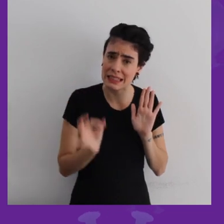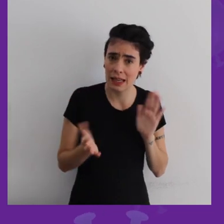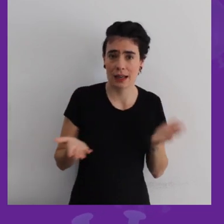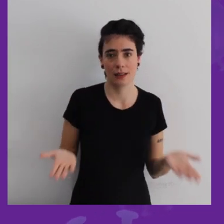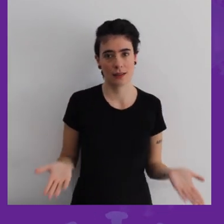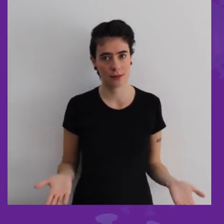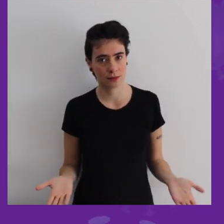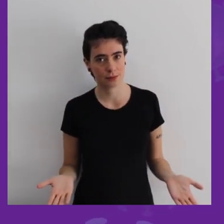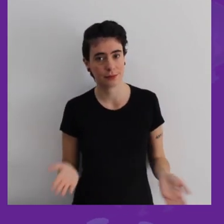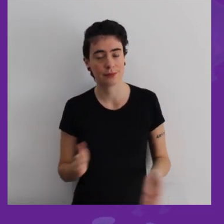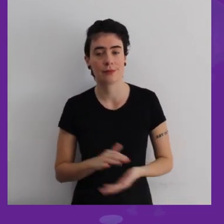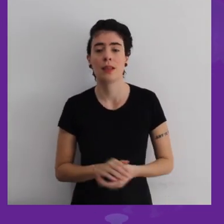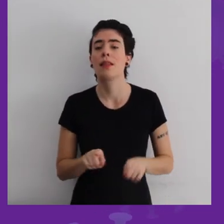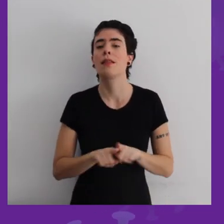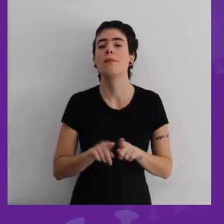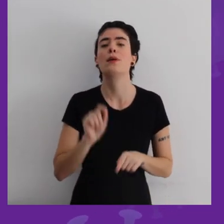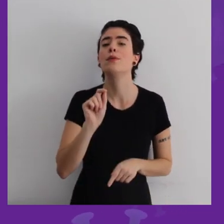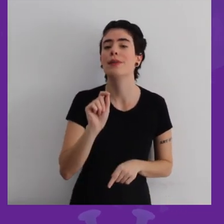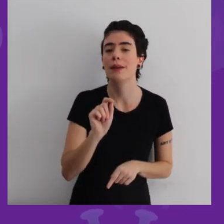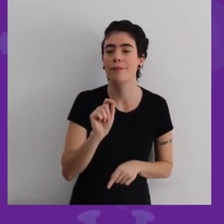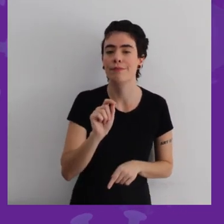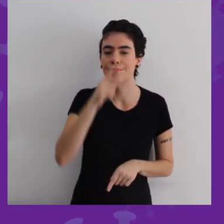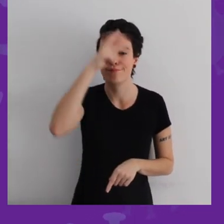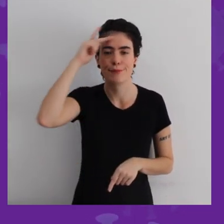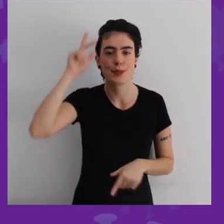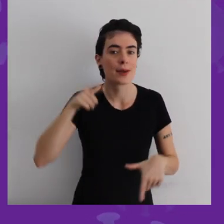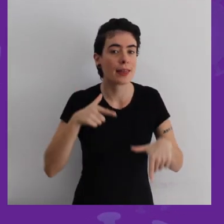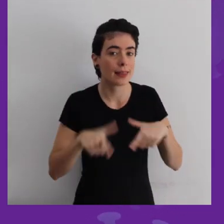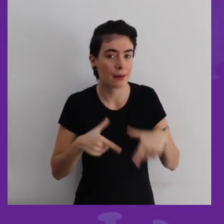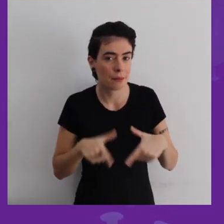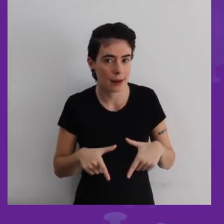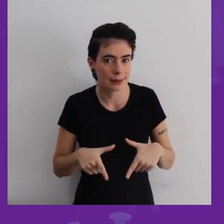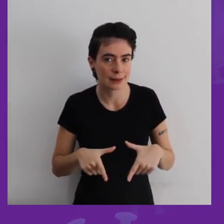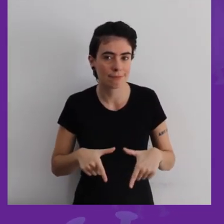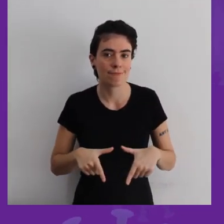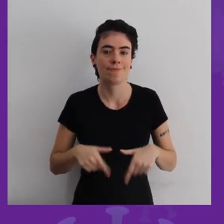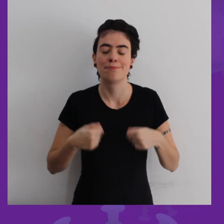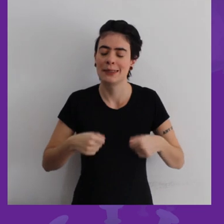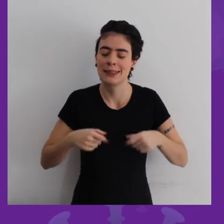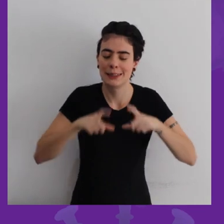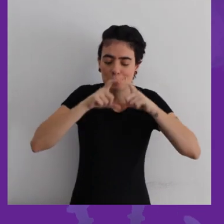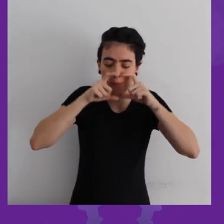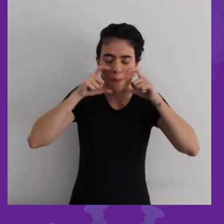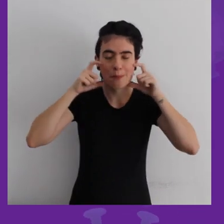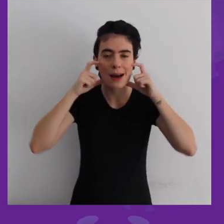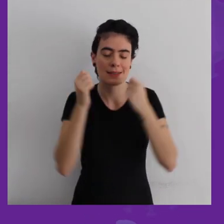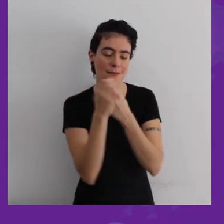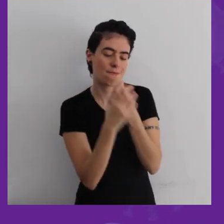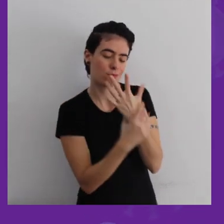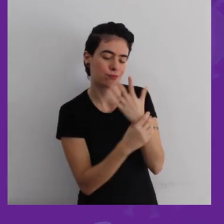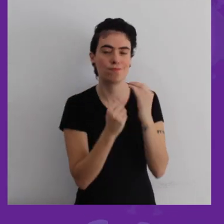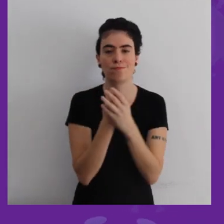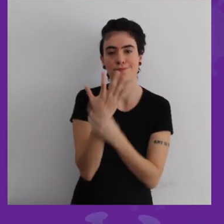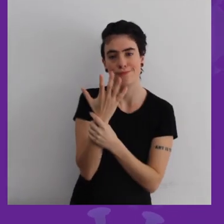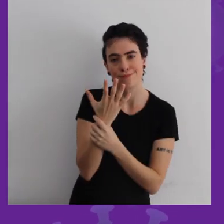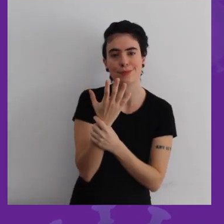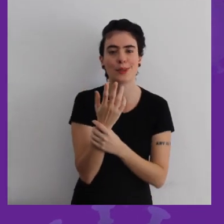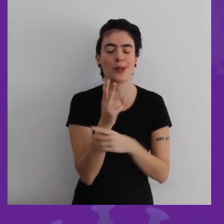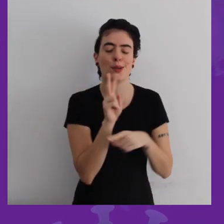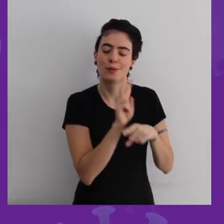disso insiste que os funcionários use máscara o sem luva e tem todas aquelas e